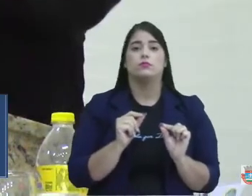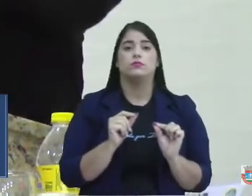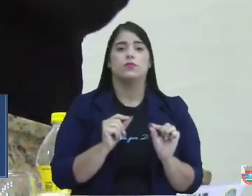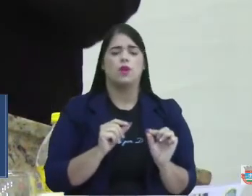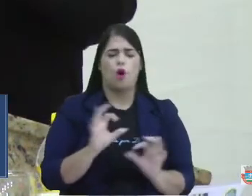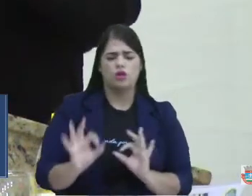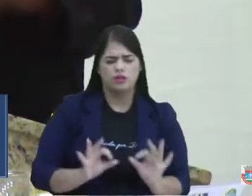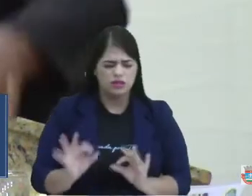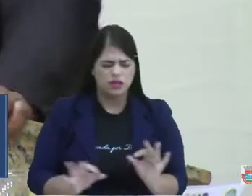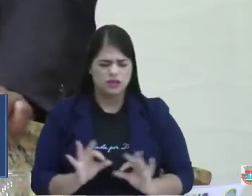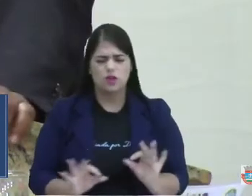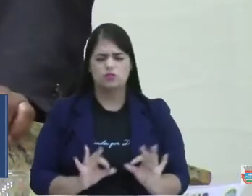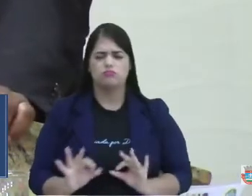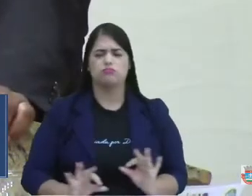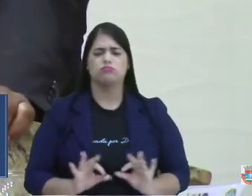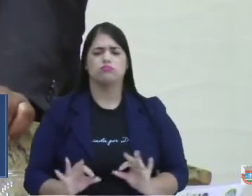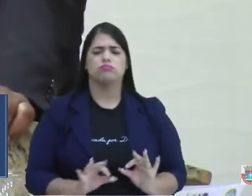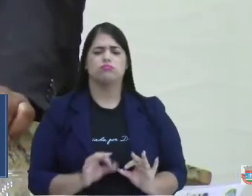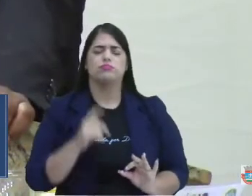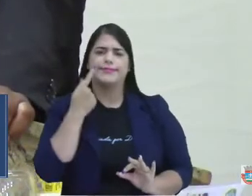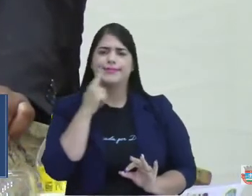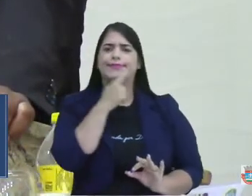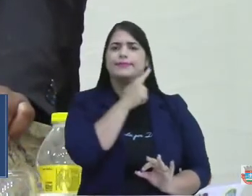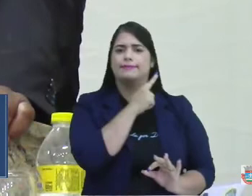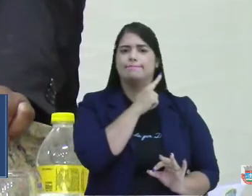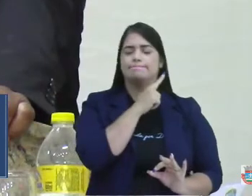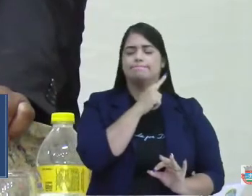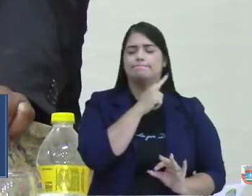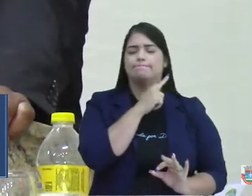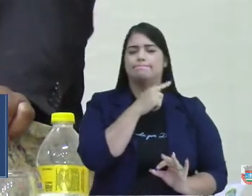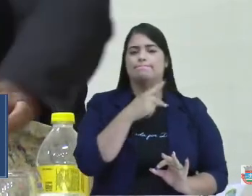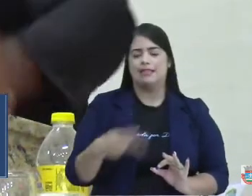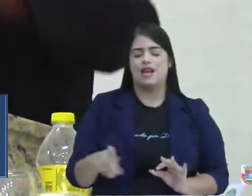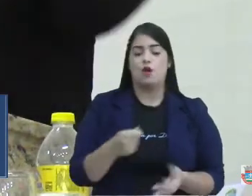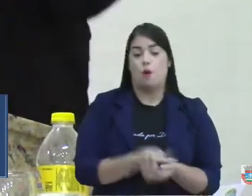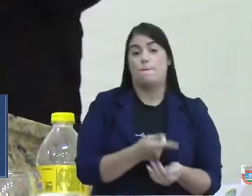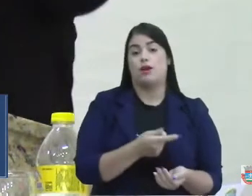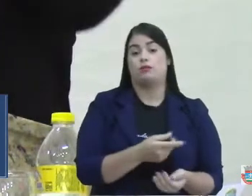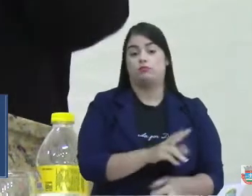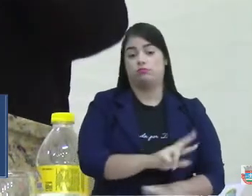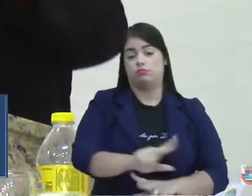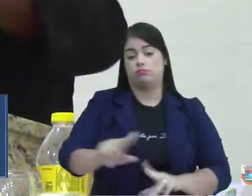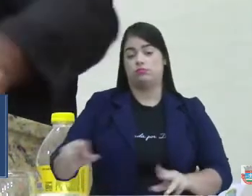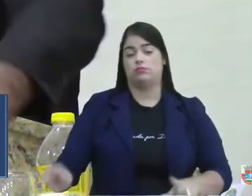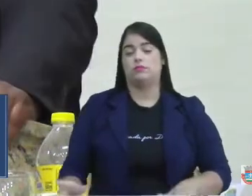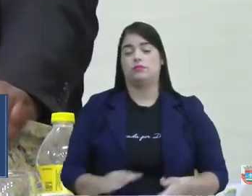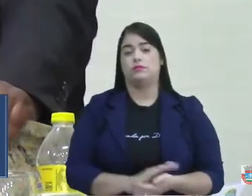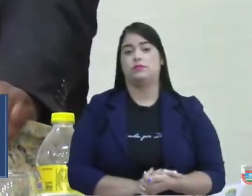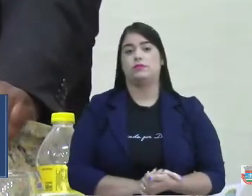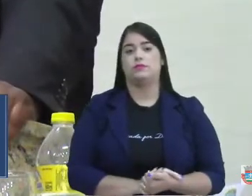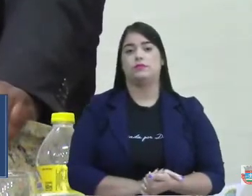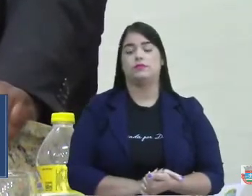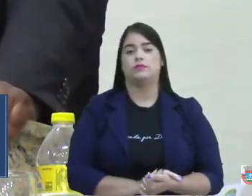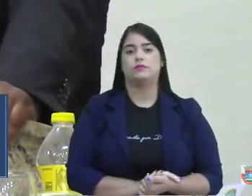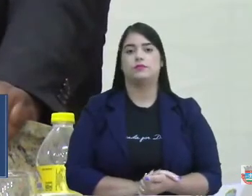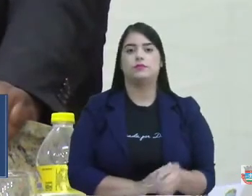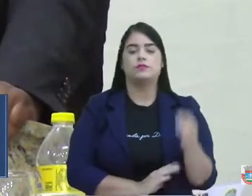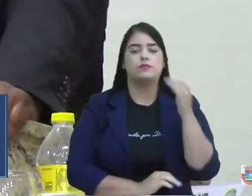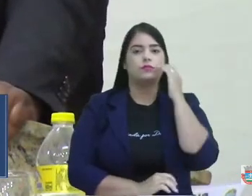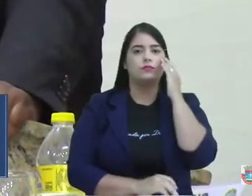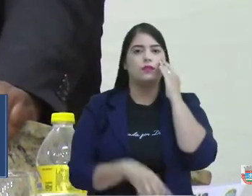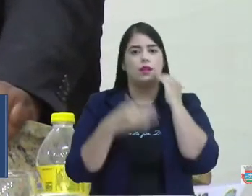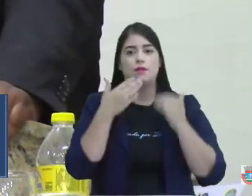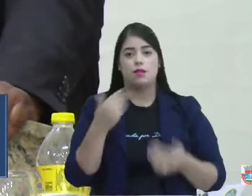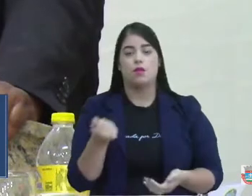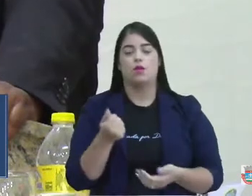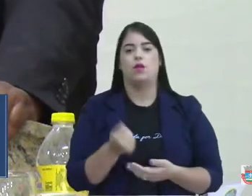manutenção na parte odontológica, comprar material e até uma cadeira melhor.